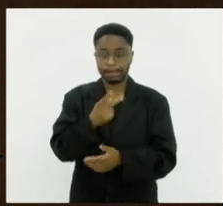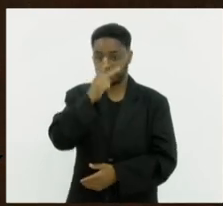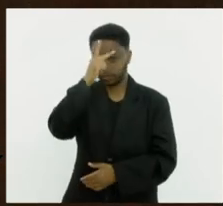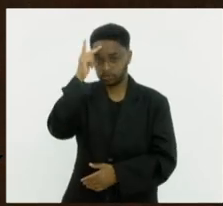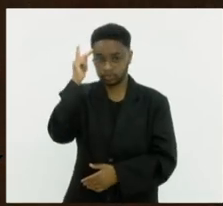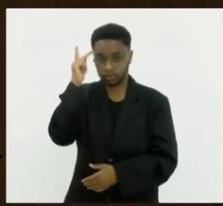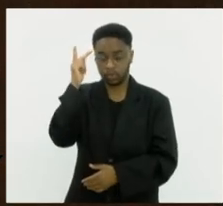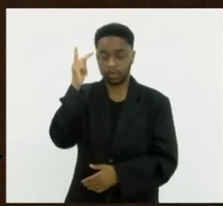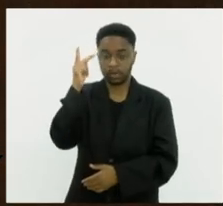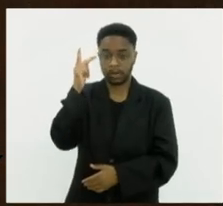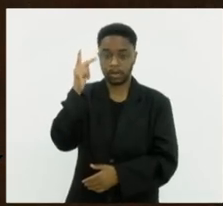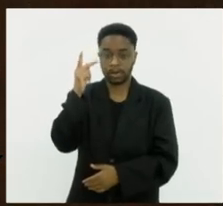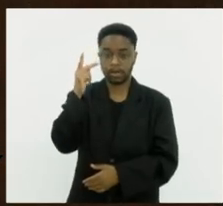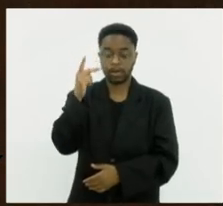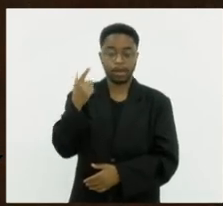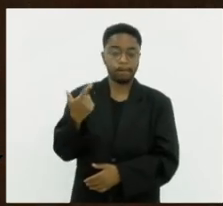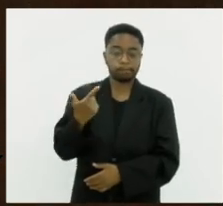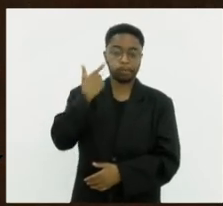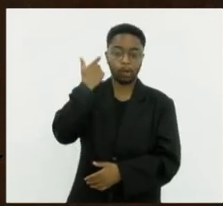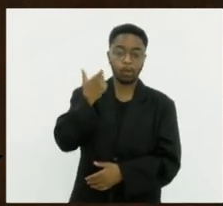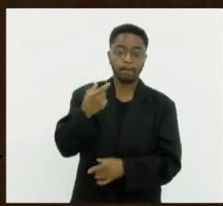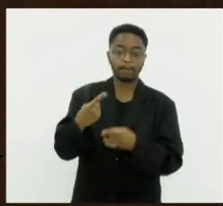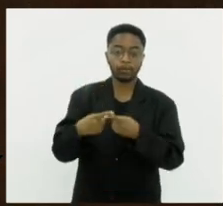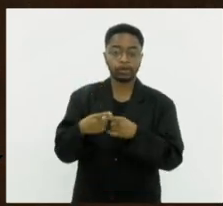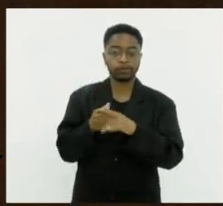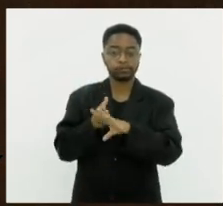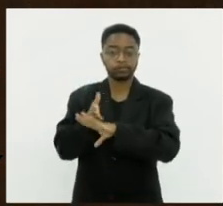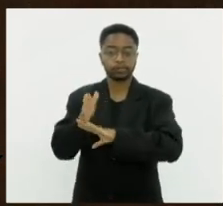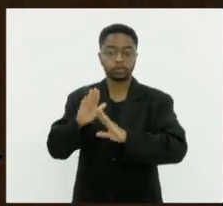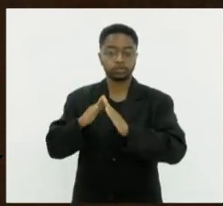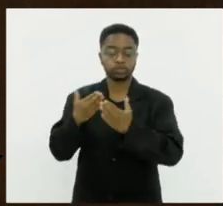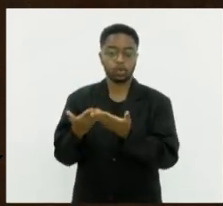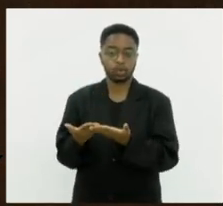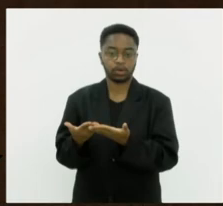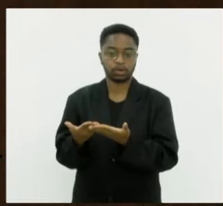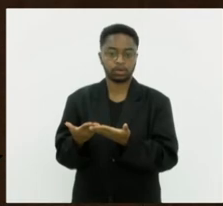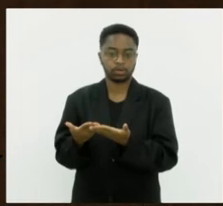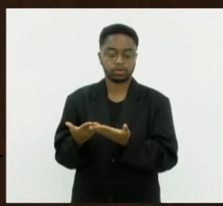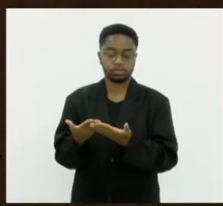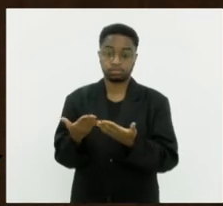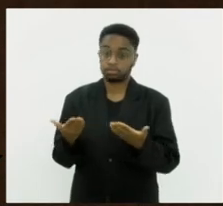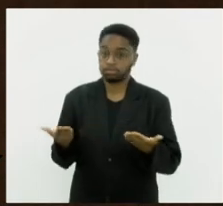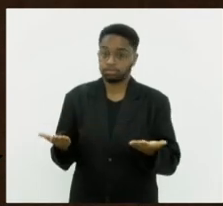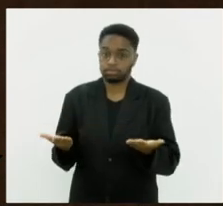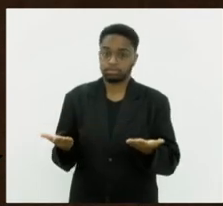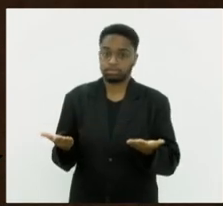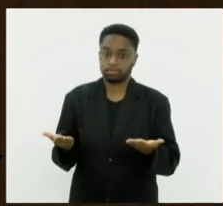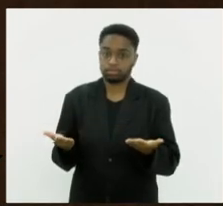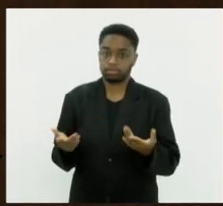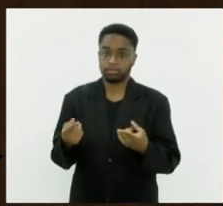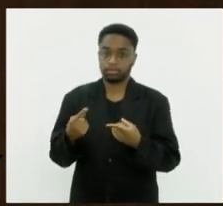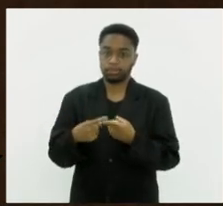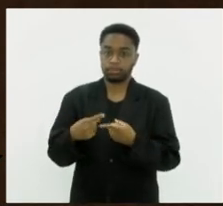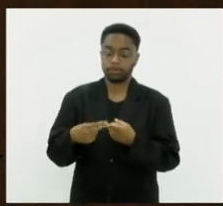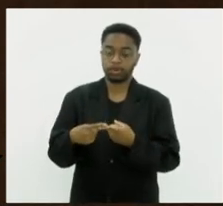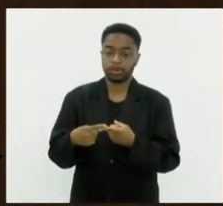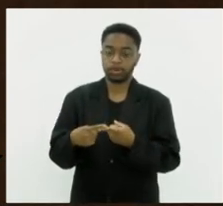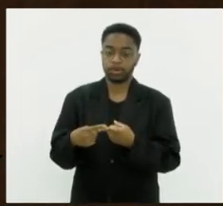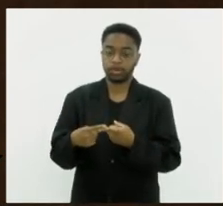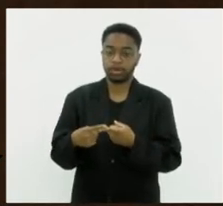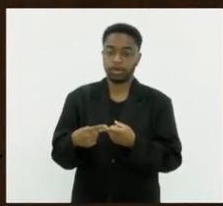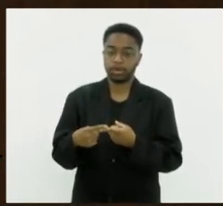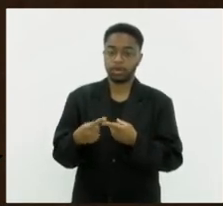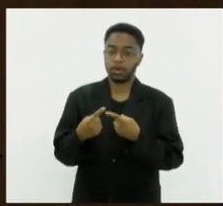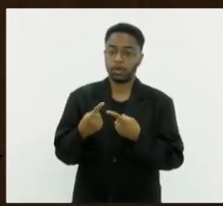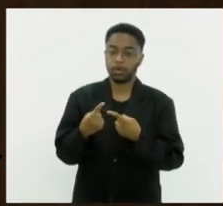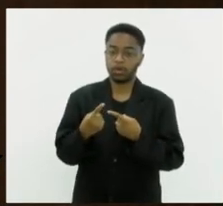completamente machucada, porque frequentou a escola, se insurgiu contra uma negativa,